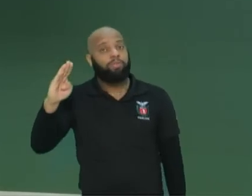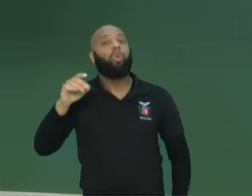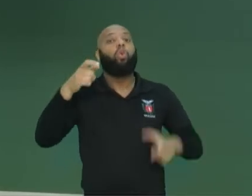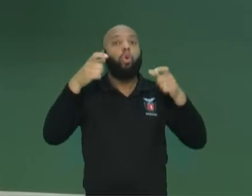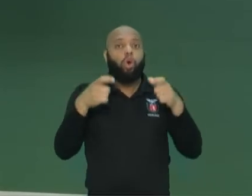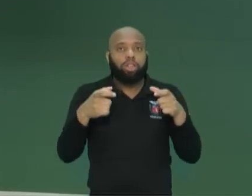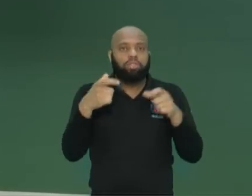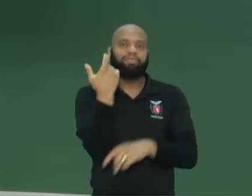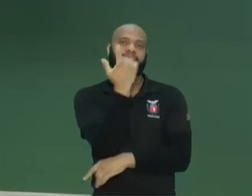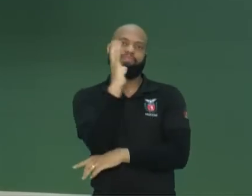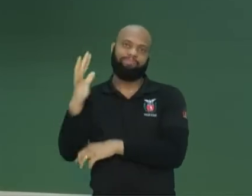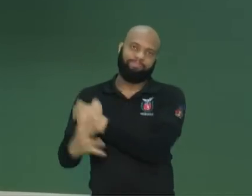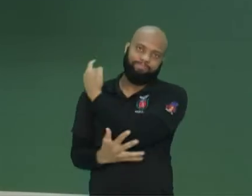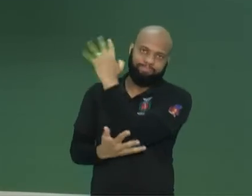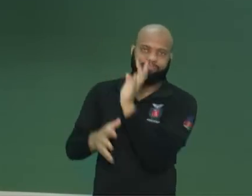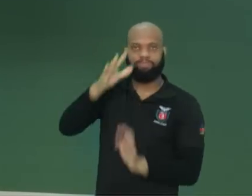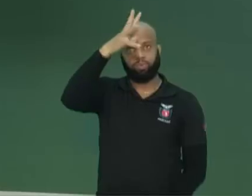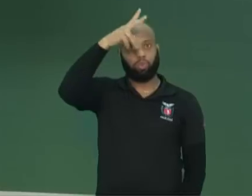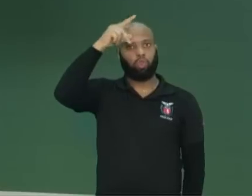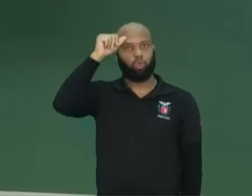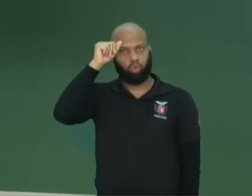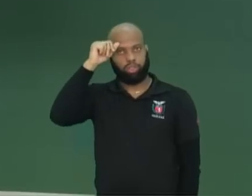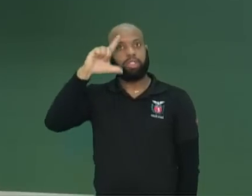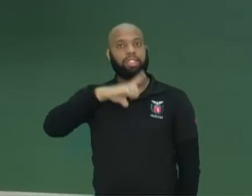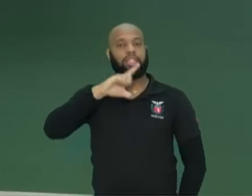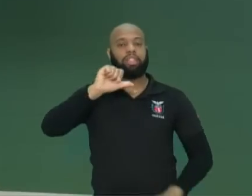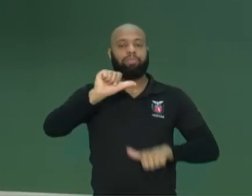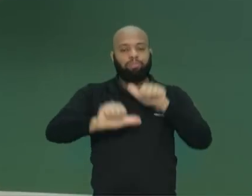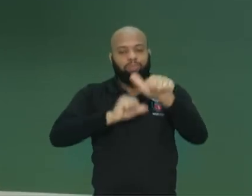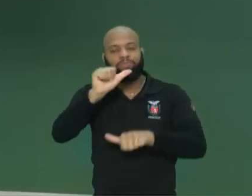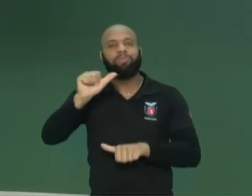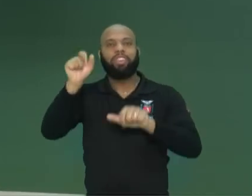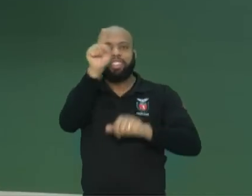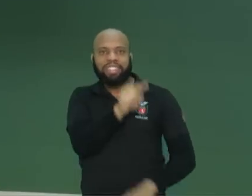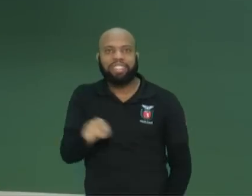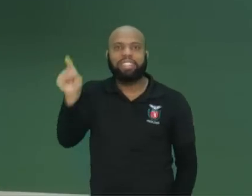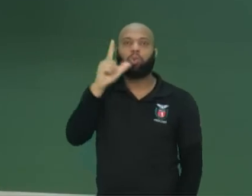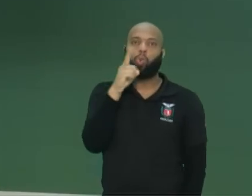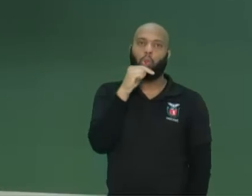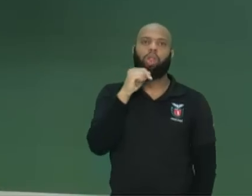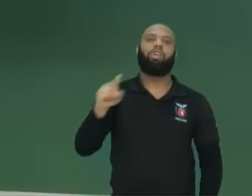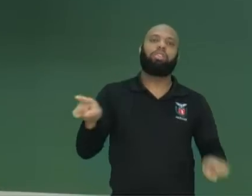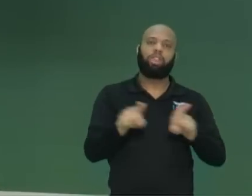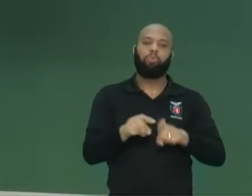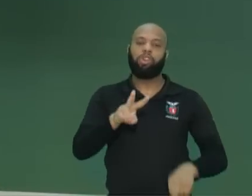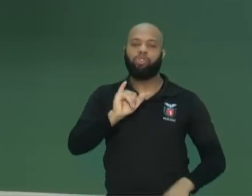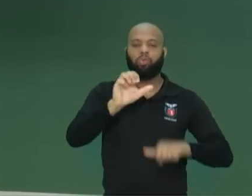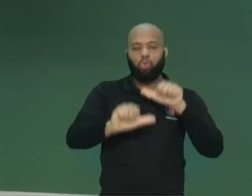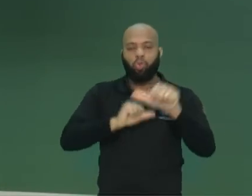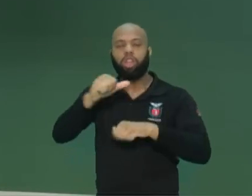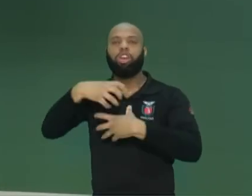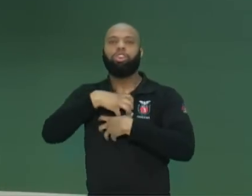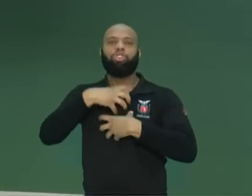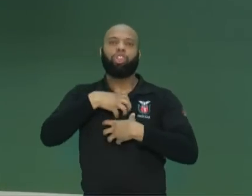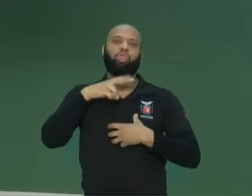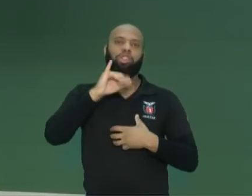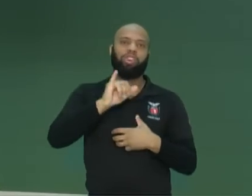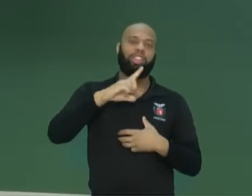floresta amazônica. E aí nós vamos ter alteração do ciclo hidrológico e, portanto, lá modificação na disponibilidade de